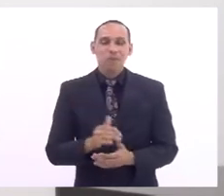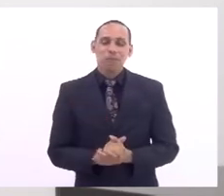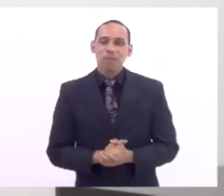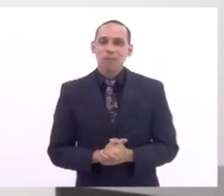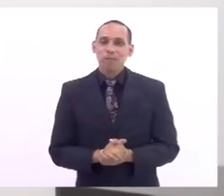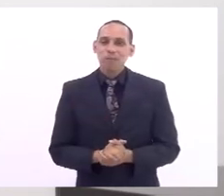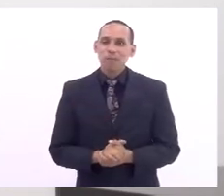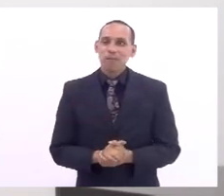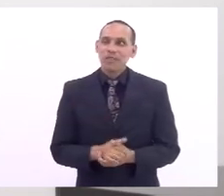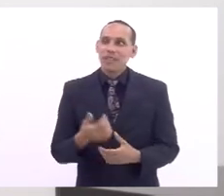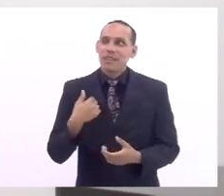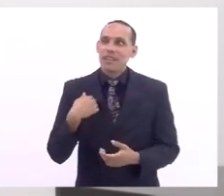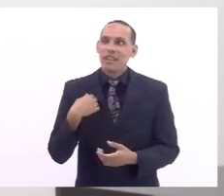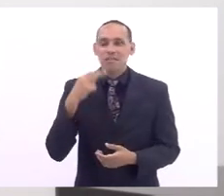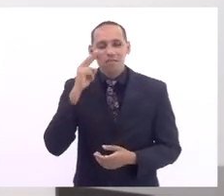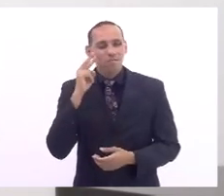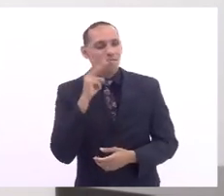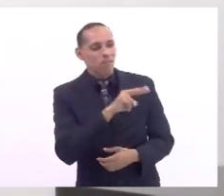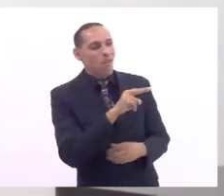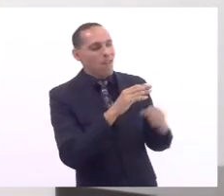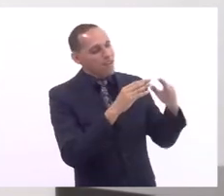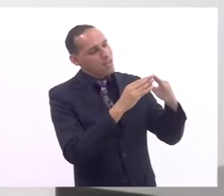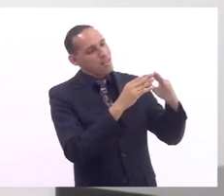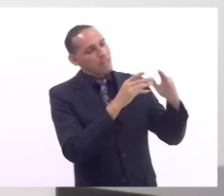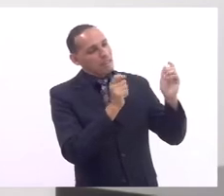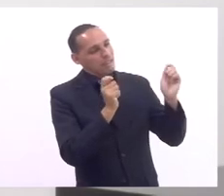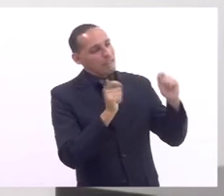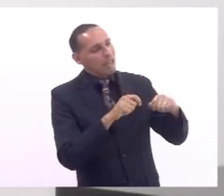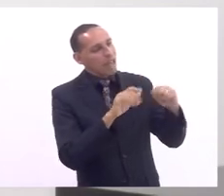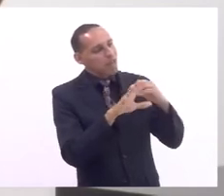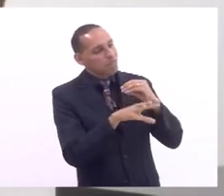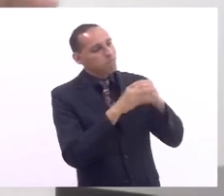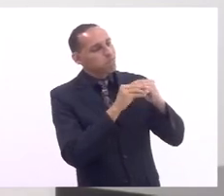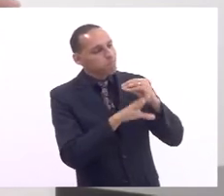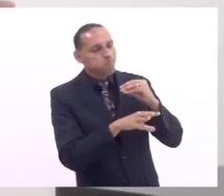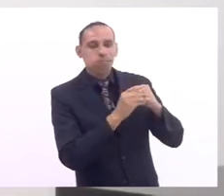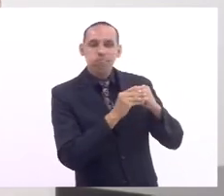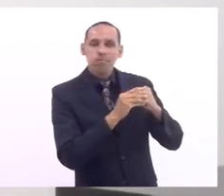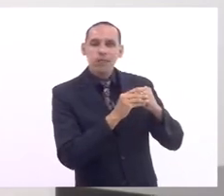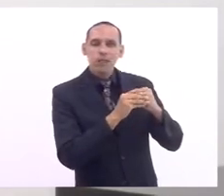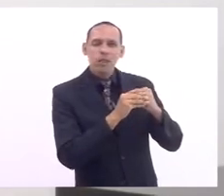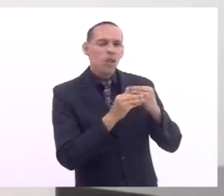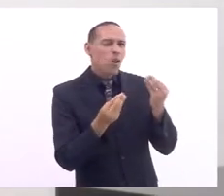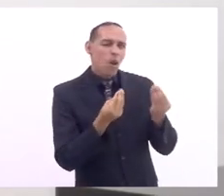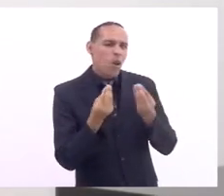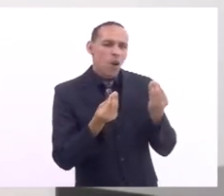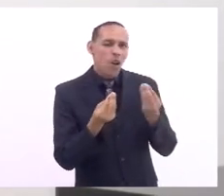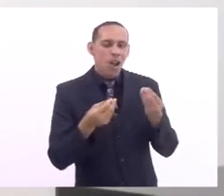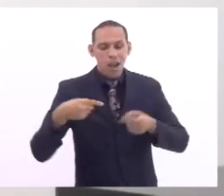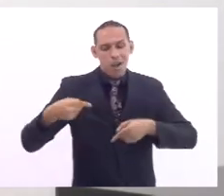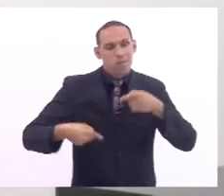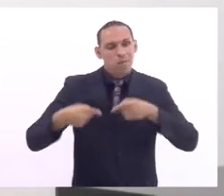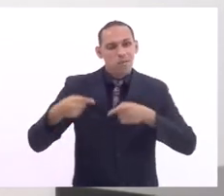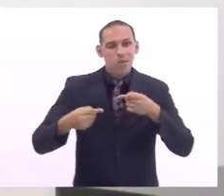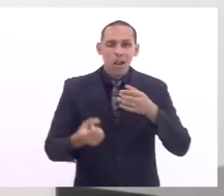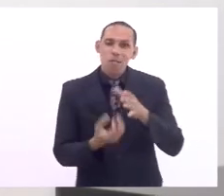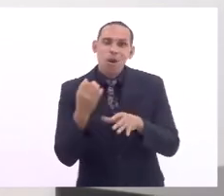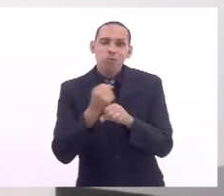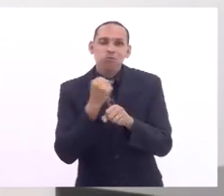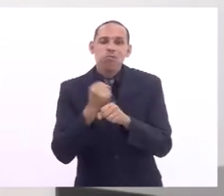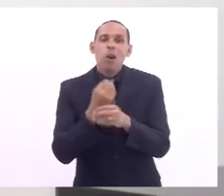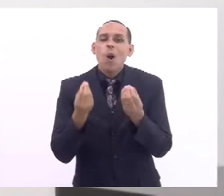eu olho para casa e penso que a sua capacidade agregadora é resultado de uma construção política feita com